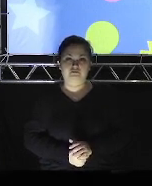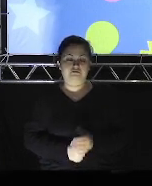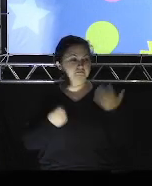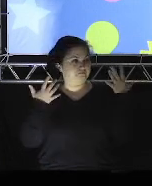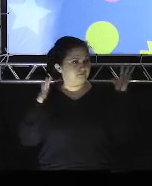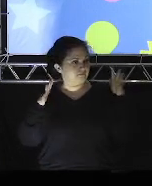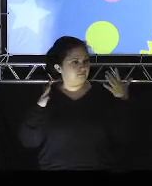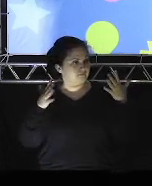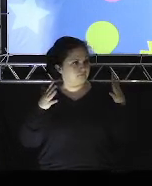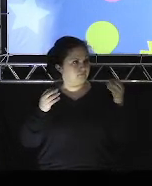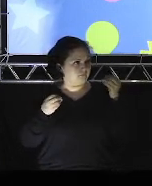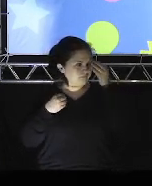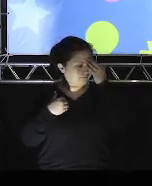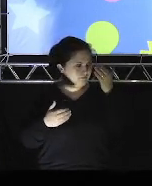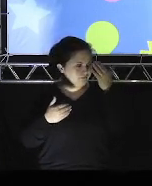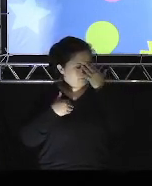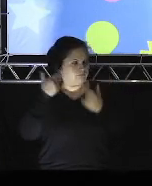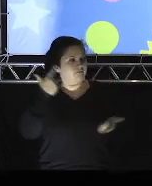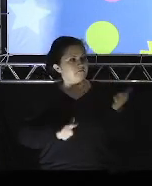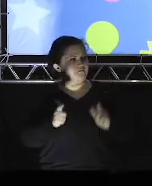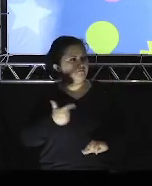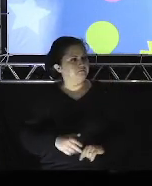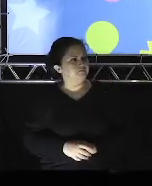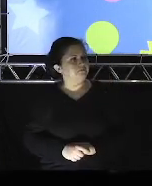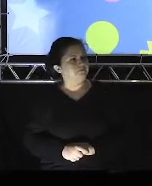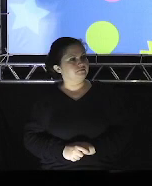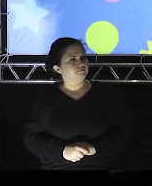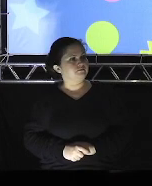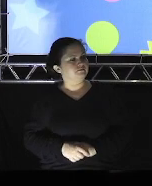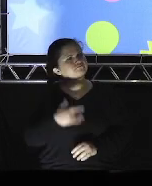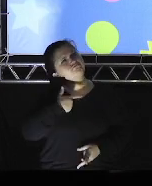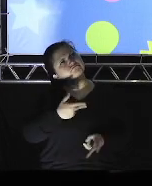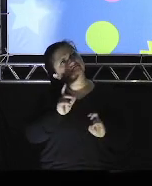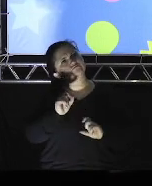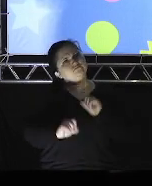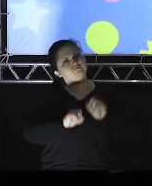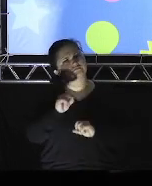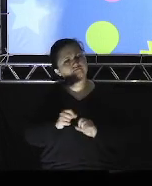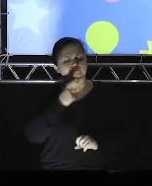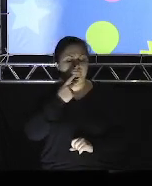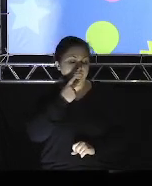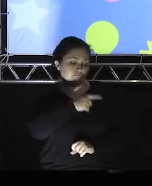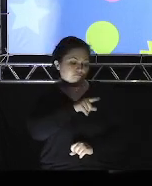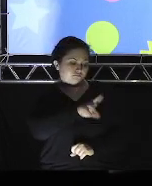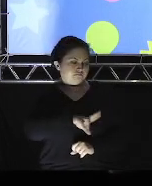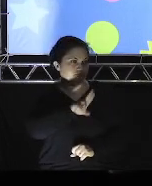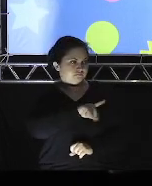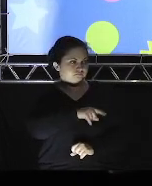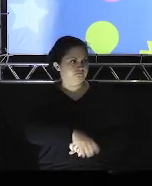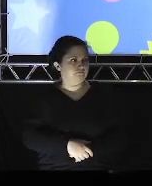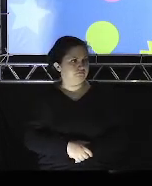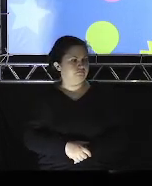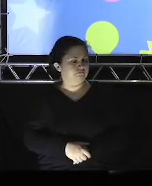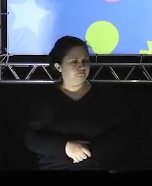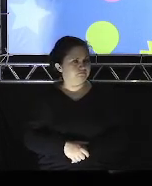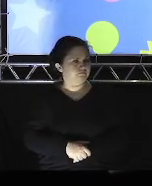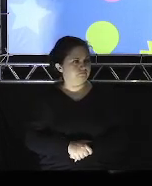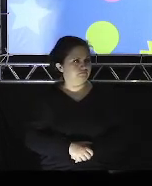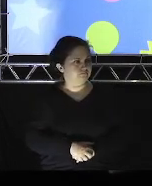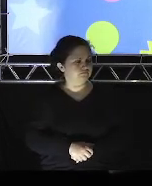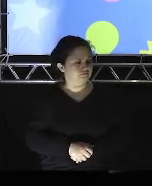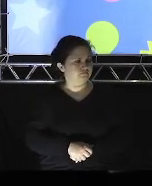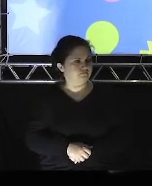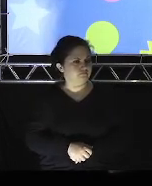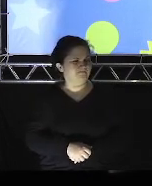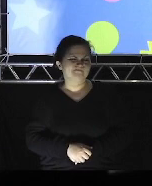Parabéns, viu? Obrigada mais uma vez. Eu anotei aqui de uma das falas que você colocou, e eu fiquei em